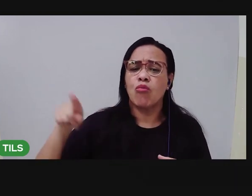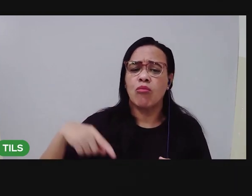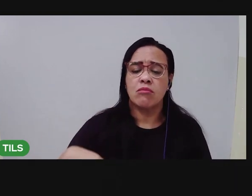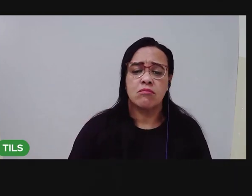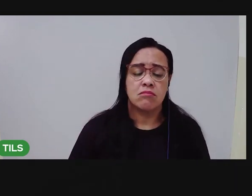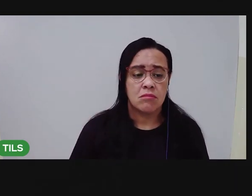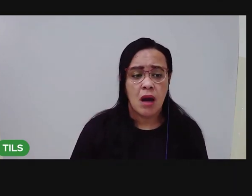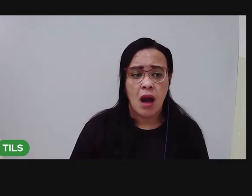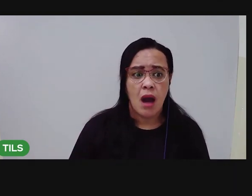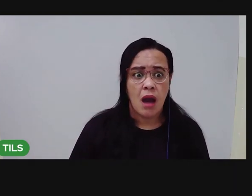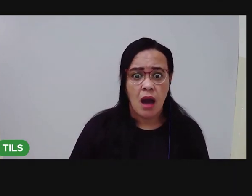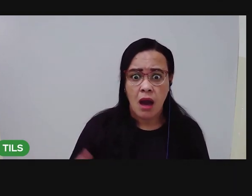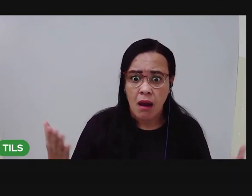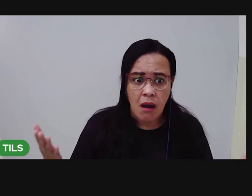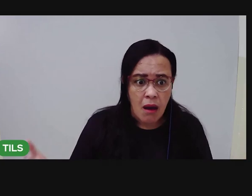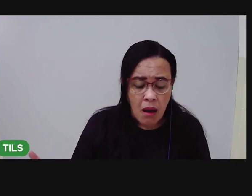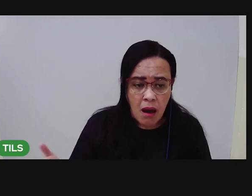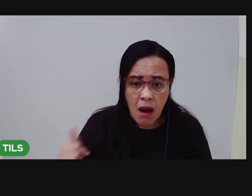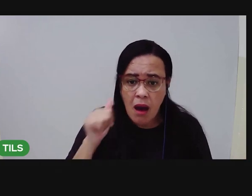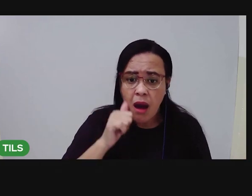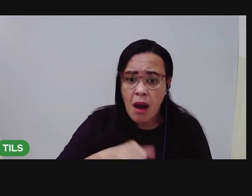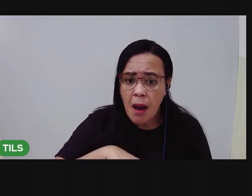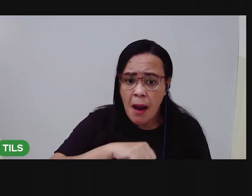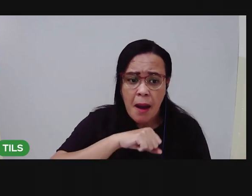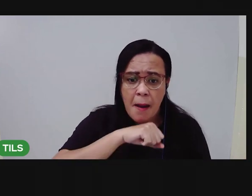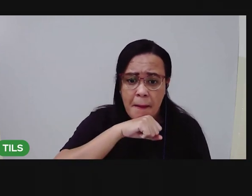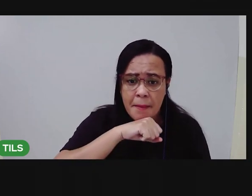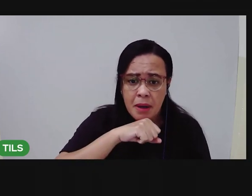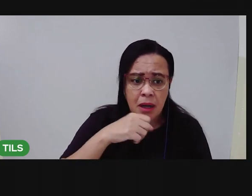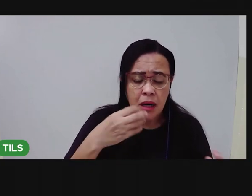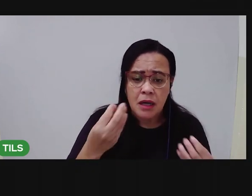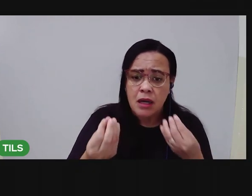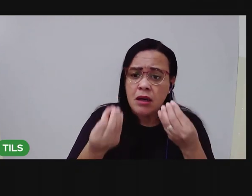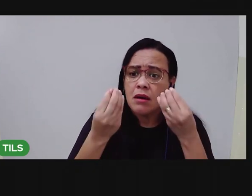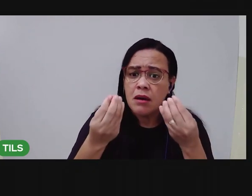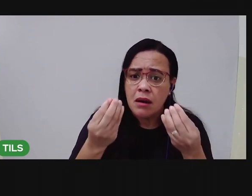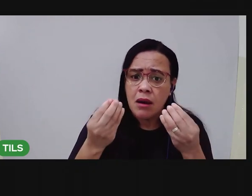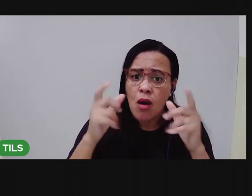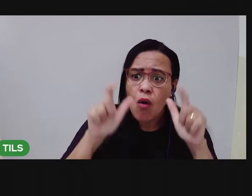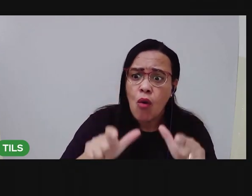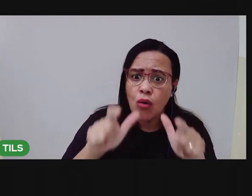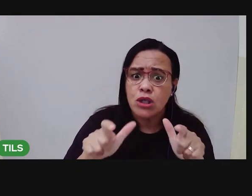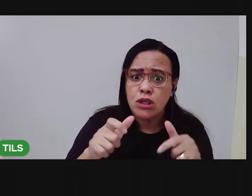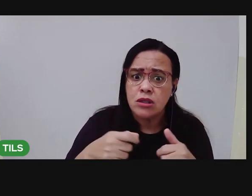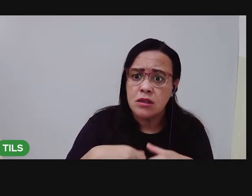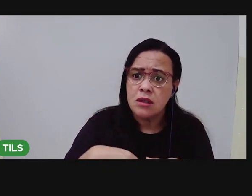Então a mamãe porca respondeu: Para onde você vai?